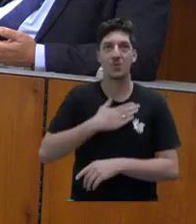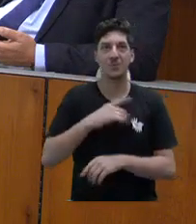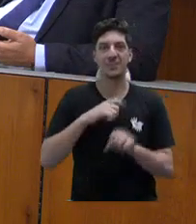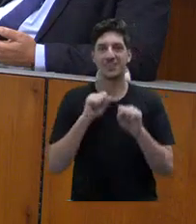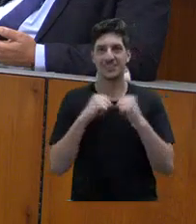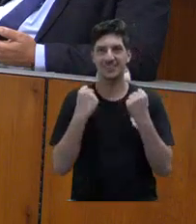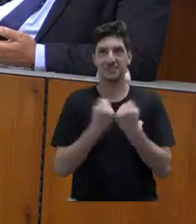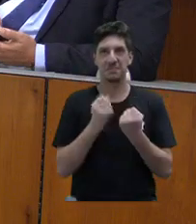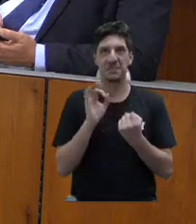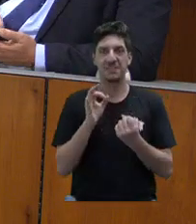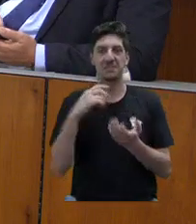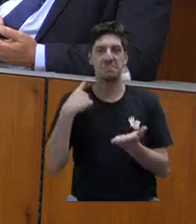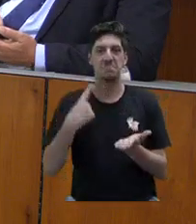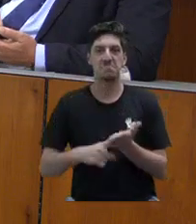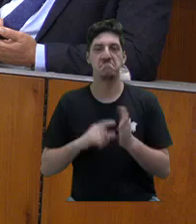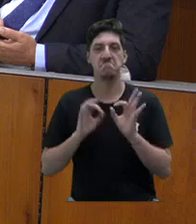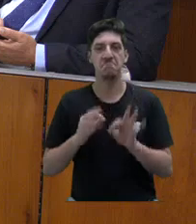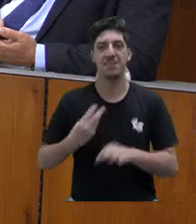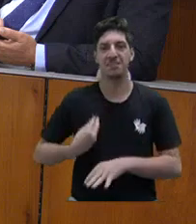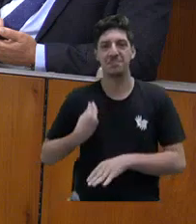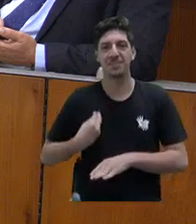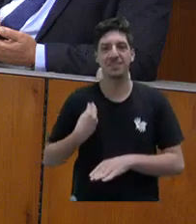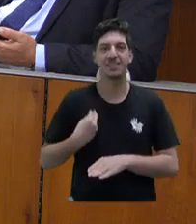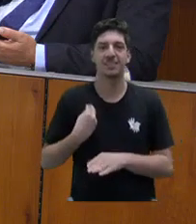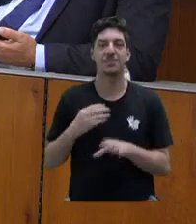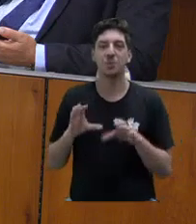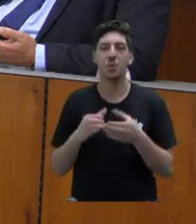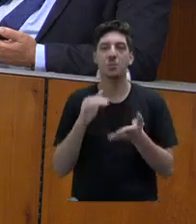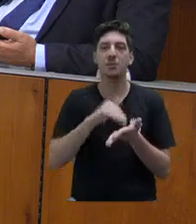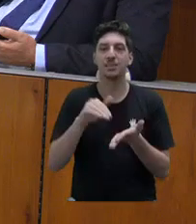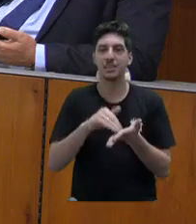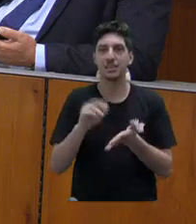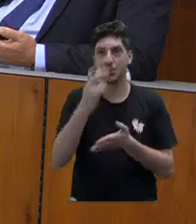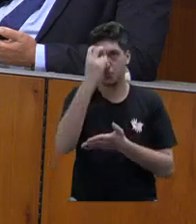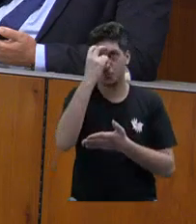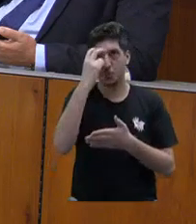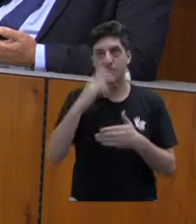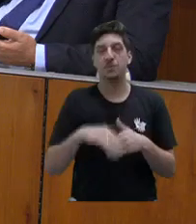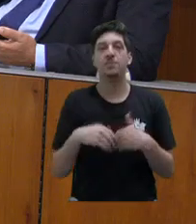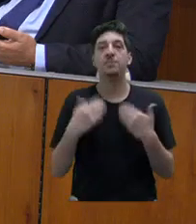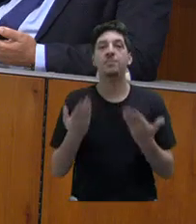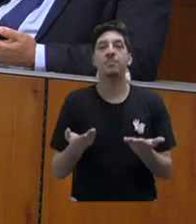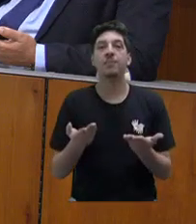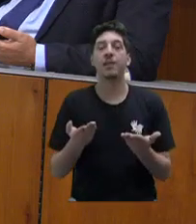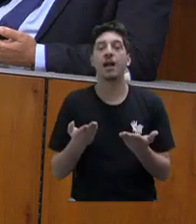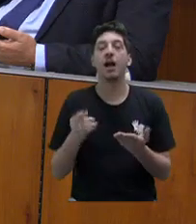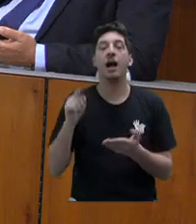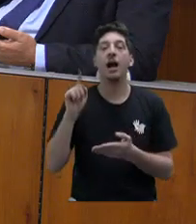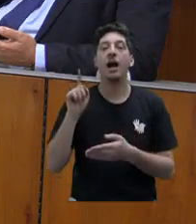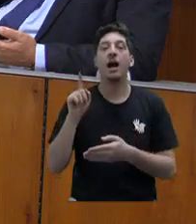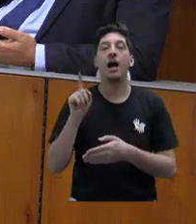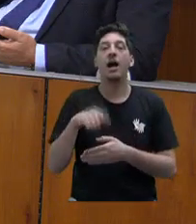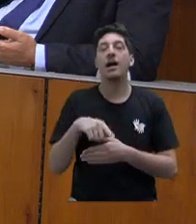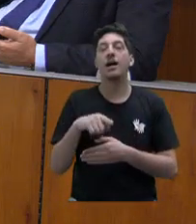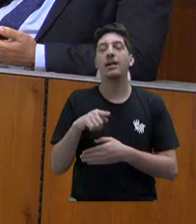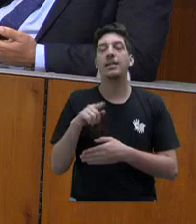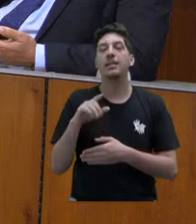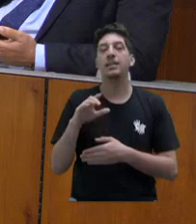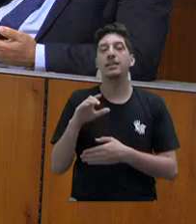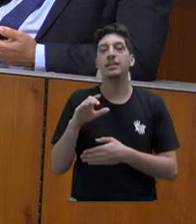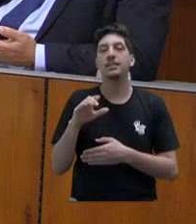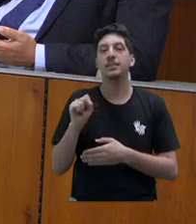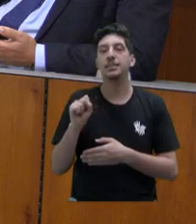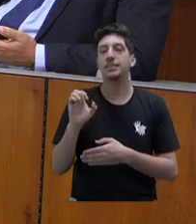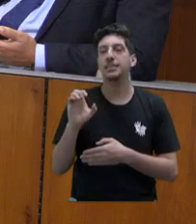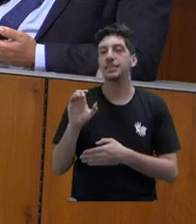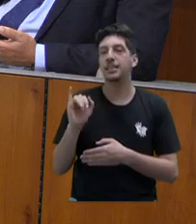confirmamos a presença aí da equipe da Secult. A CEINFRA, Nós estamos agora, nós